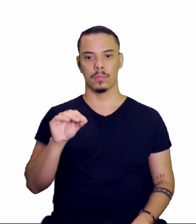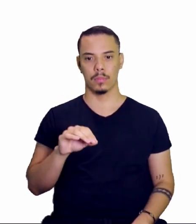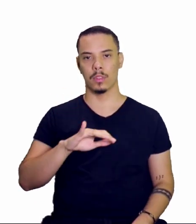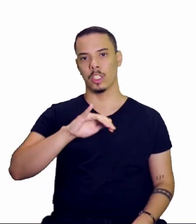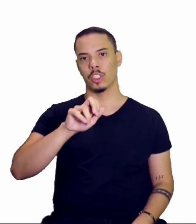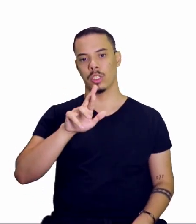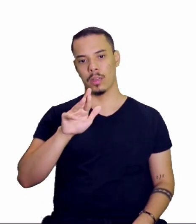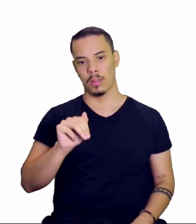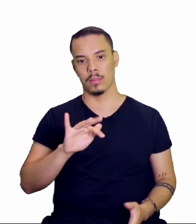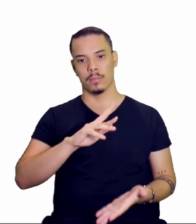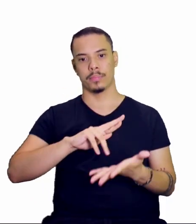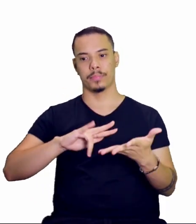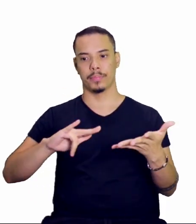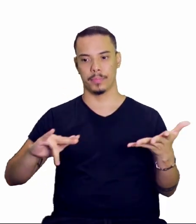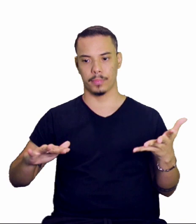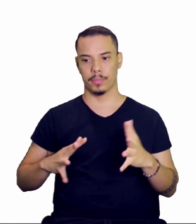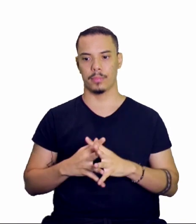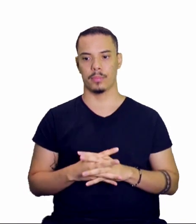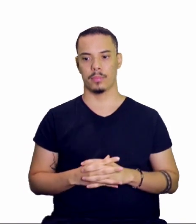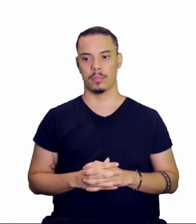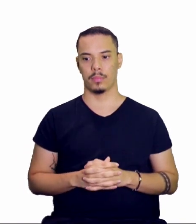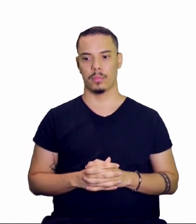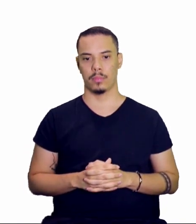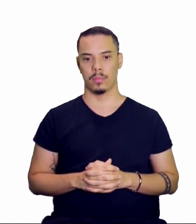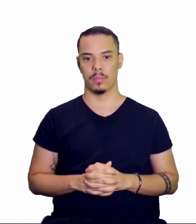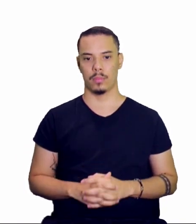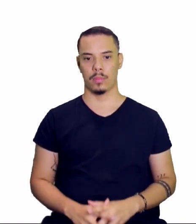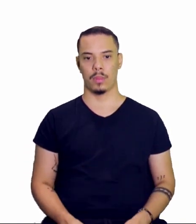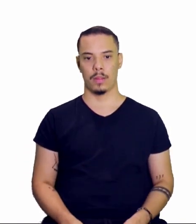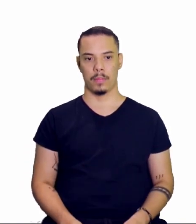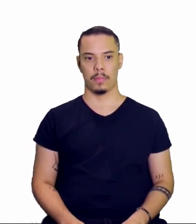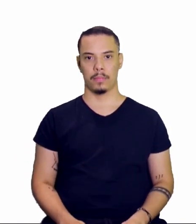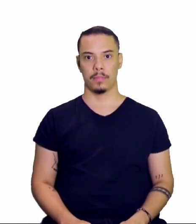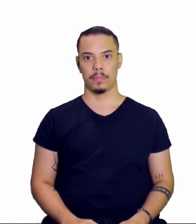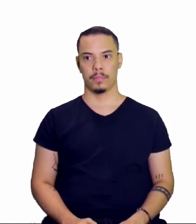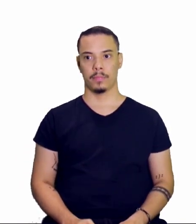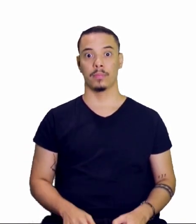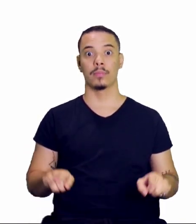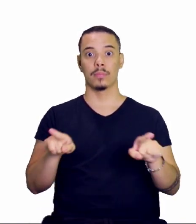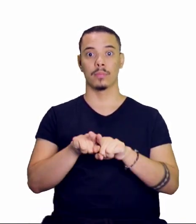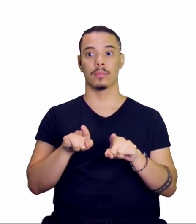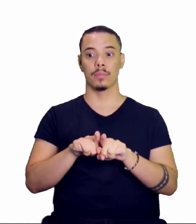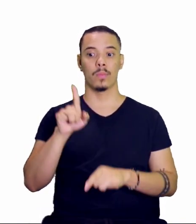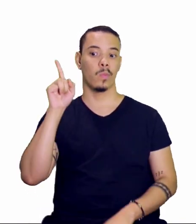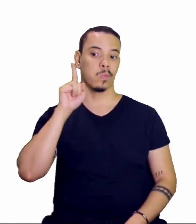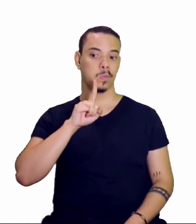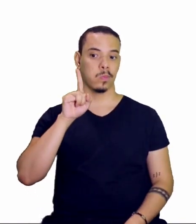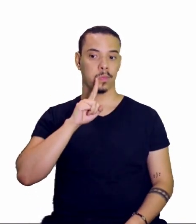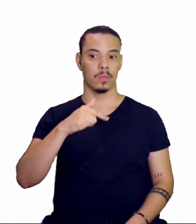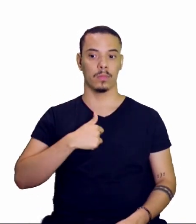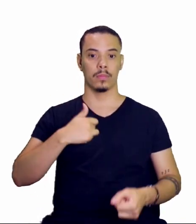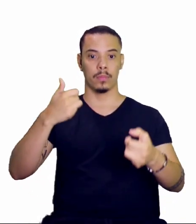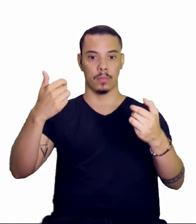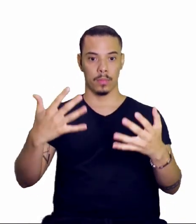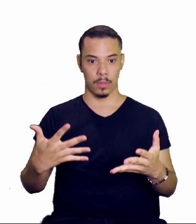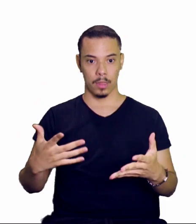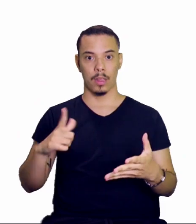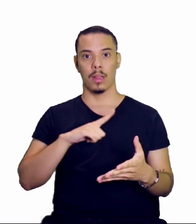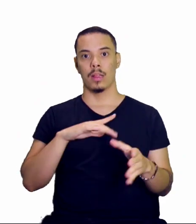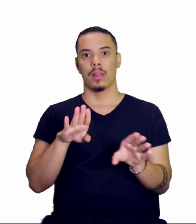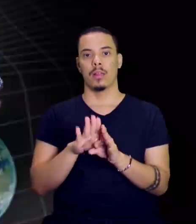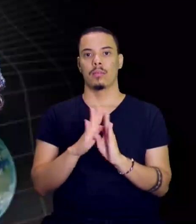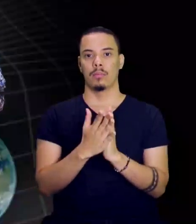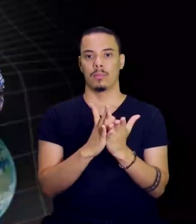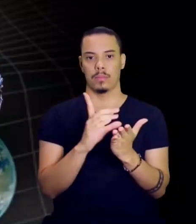légua, milha, né? Professor, que você falou também da placa lá de trânsito, lá nos Estados Unidos, por Isso. exemplo. Quem gosta de ler a Bíblia tem o côvado escrito